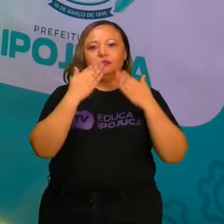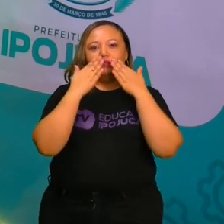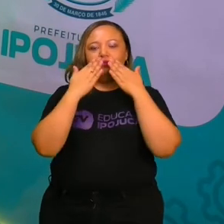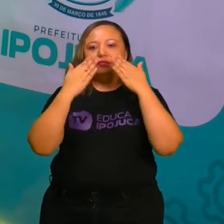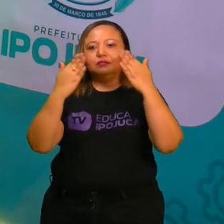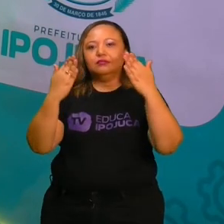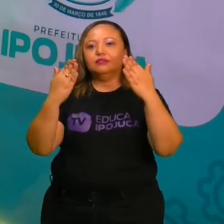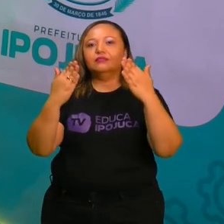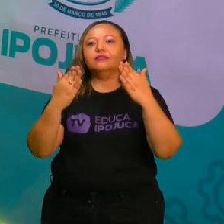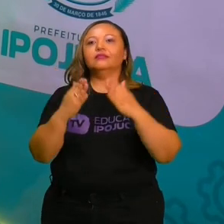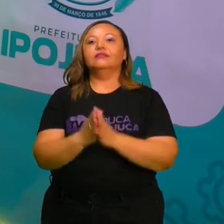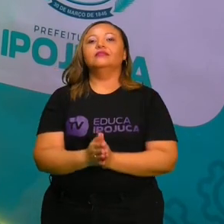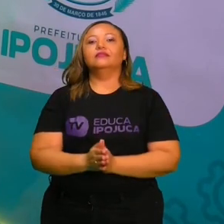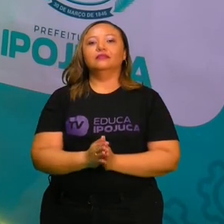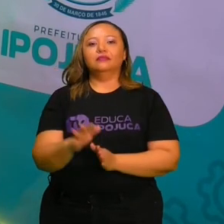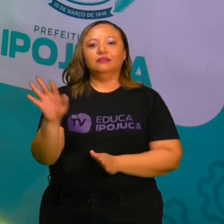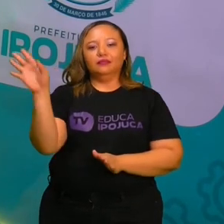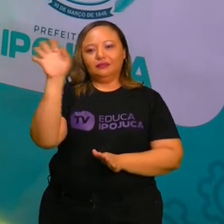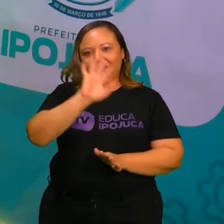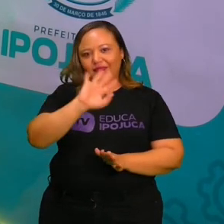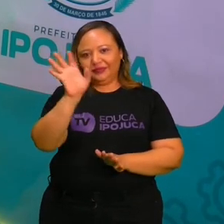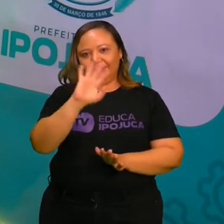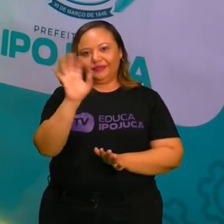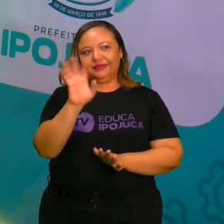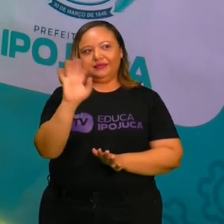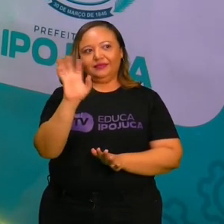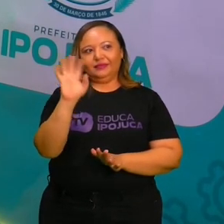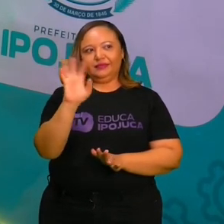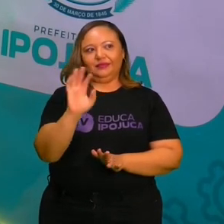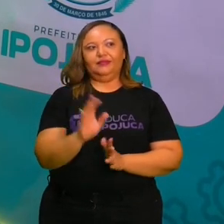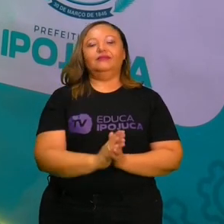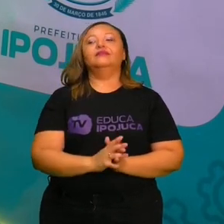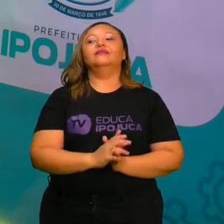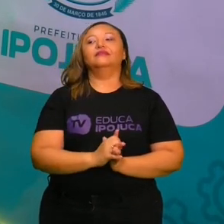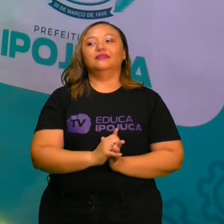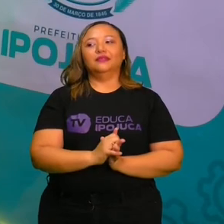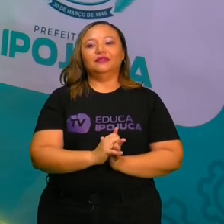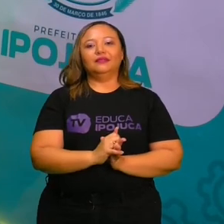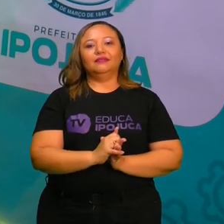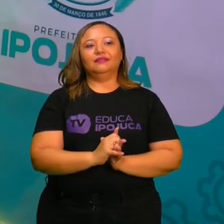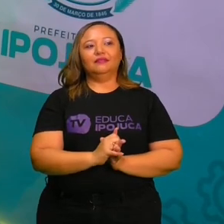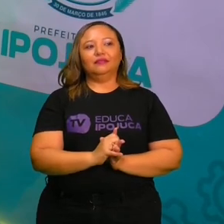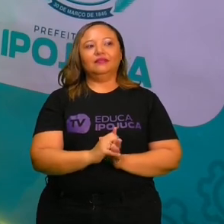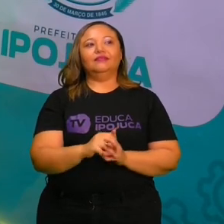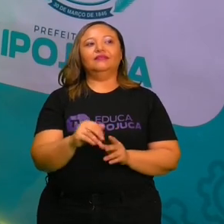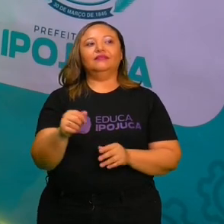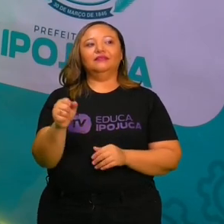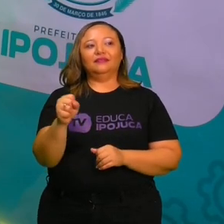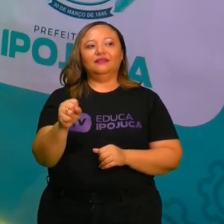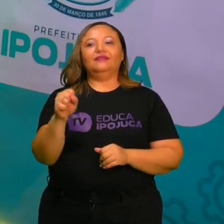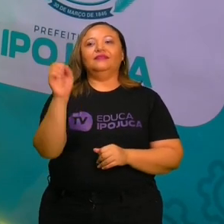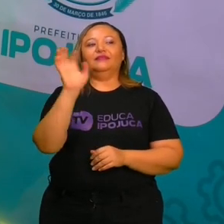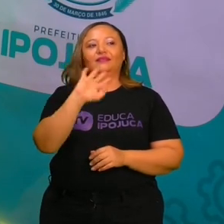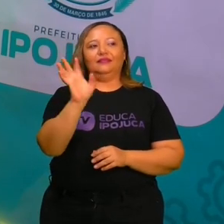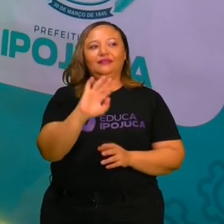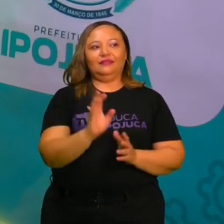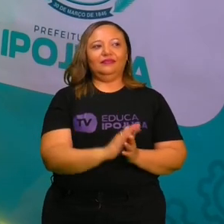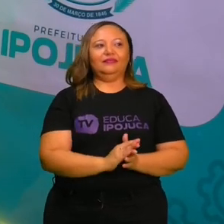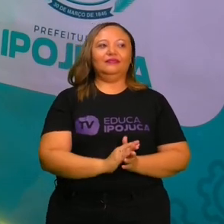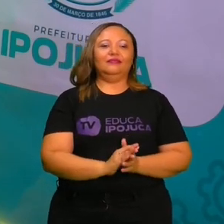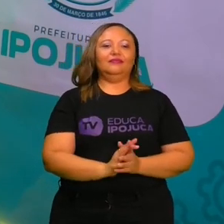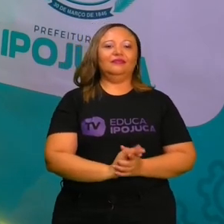você aquele beijo de luz para que vocês sejam iluminados